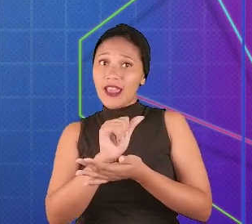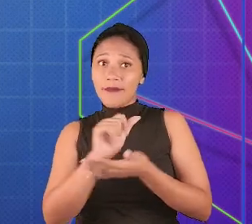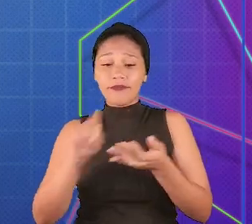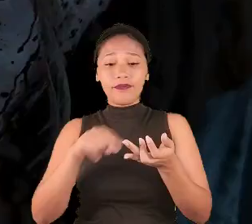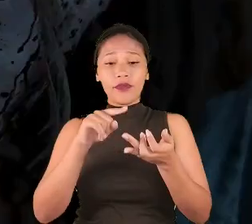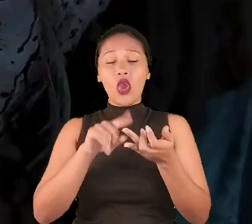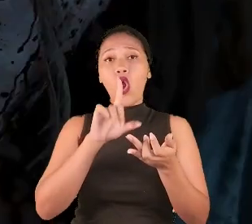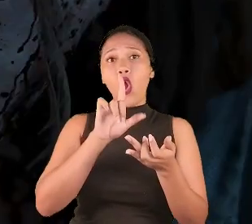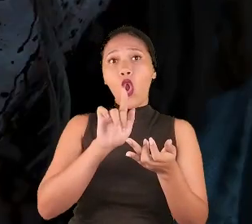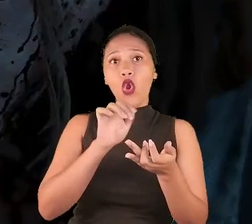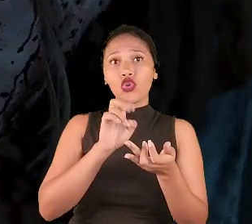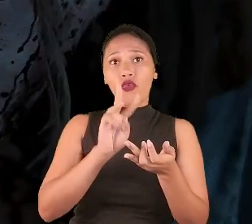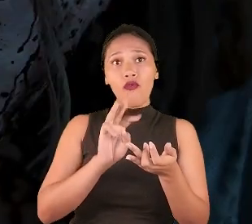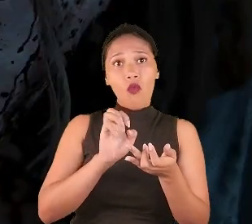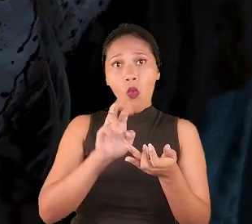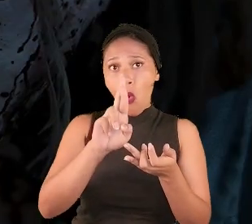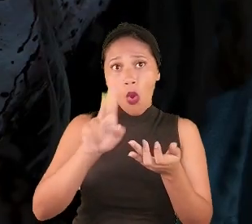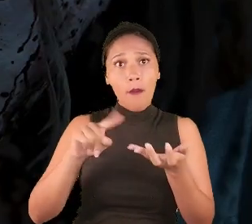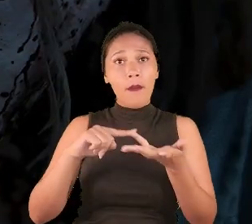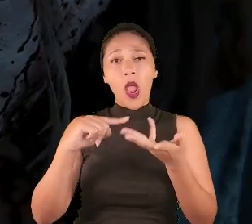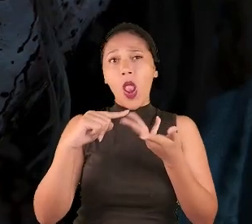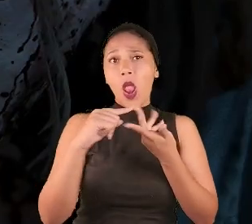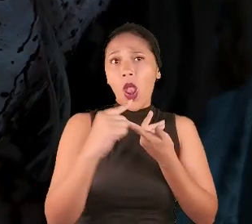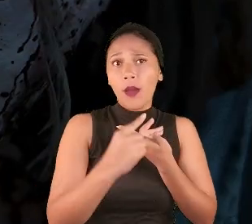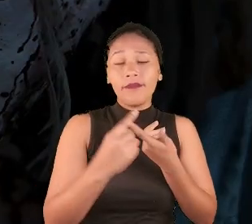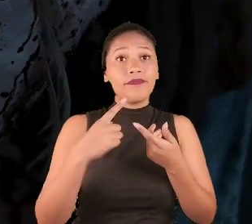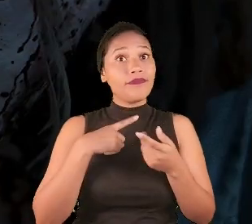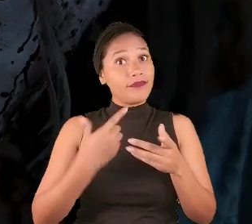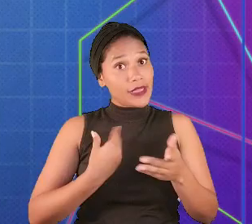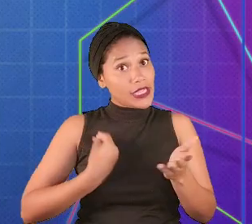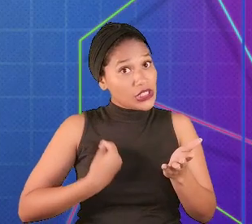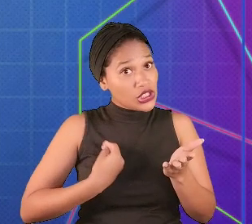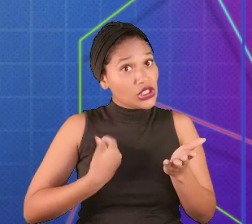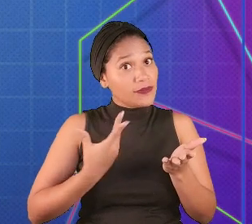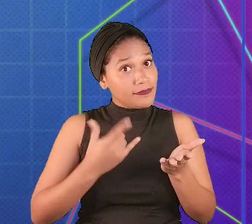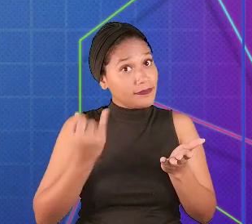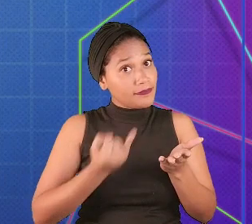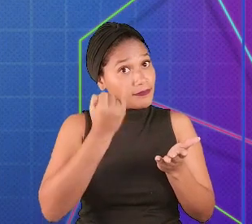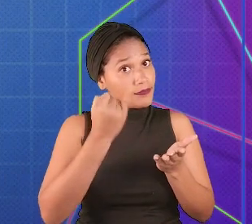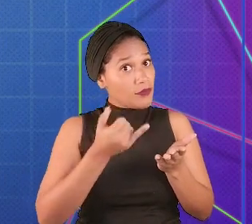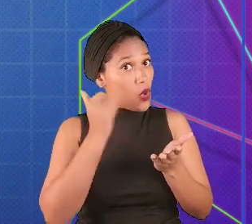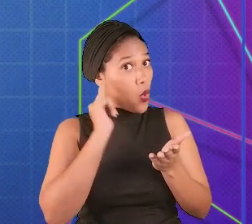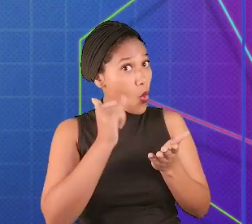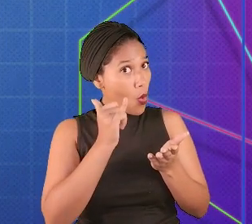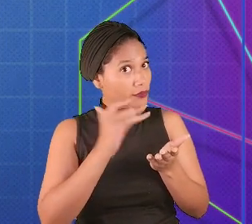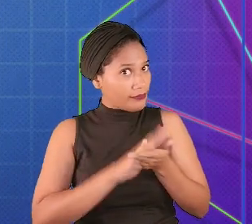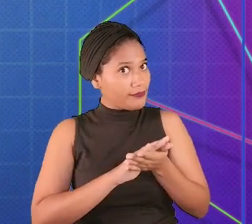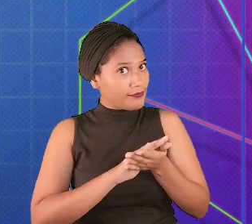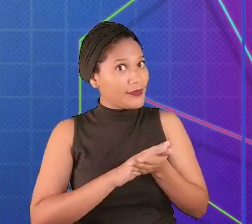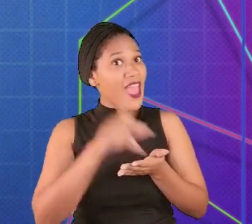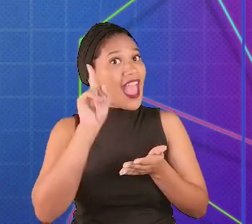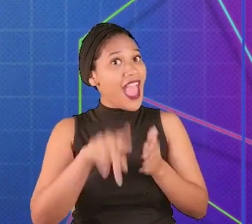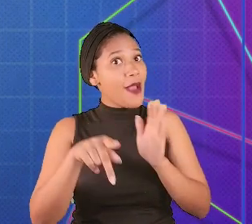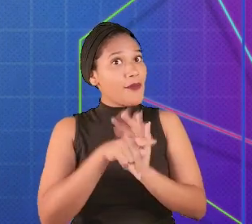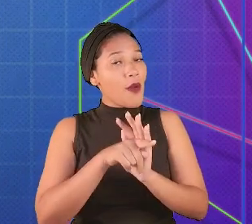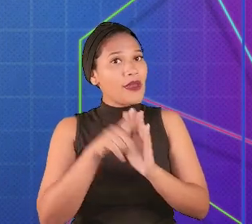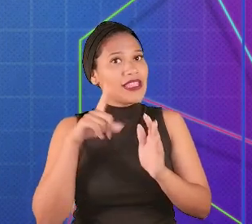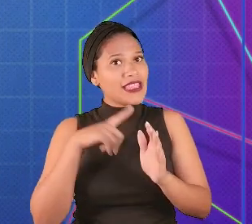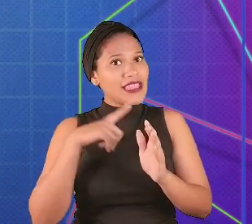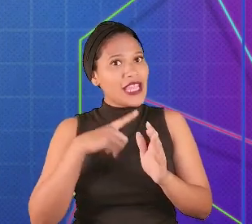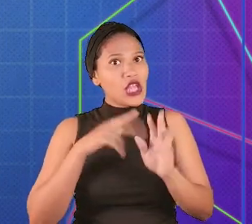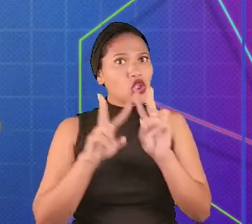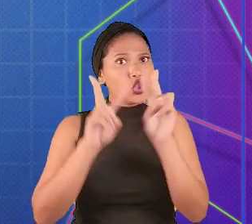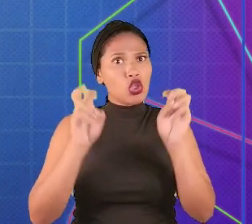of War, The Last of Us. Agora, existe um negócio muito importante para criarmos a narrativa dos jogos: a curva